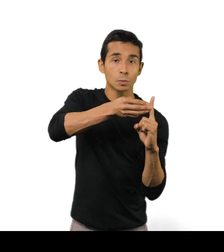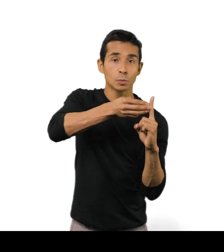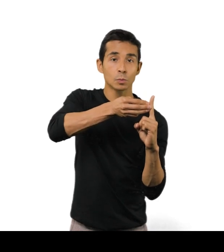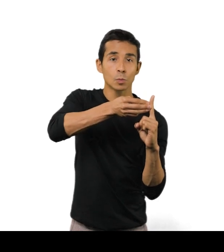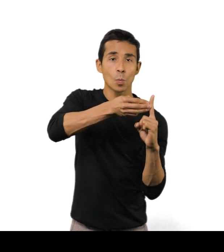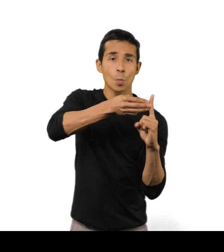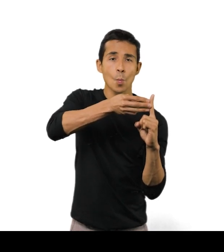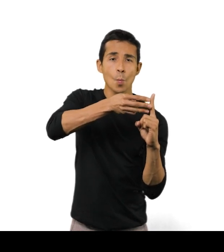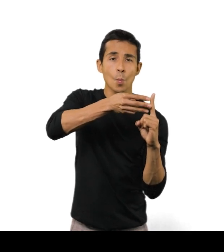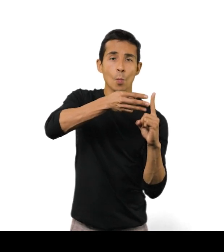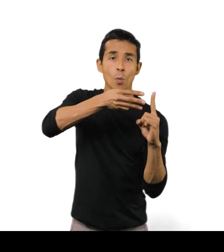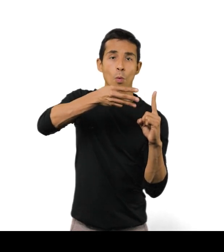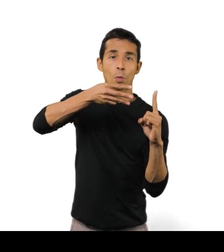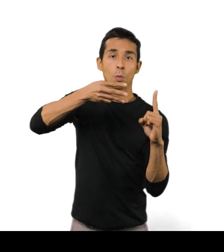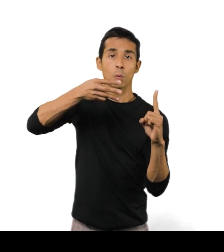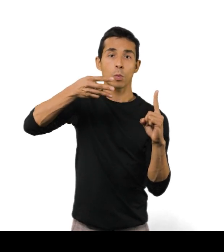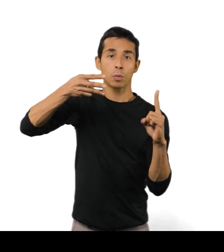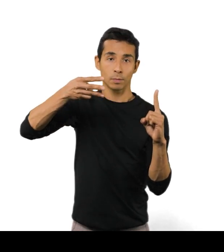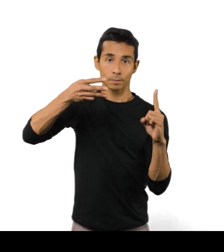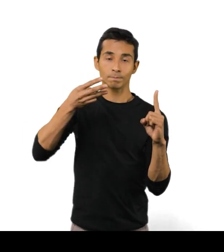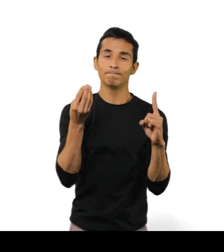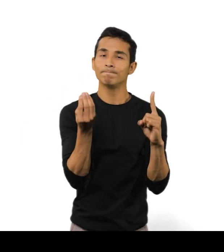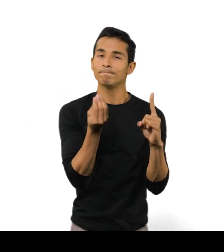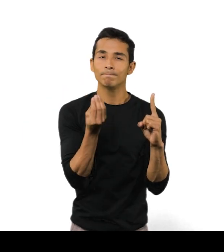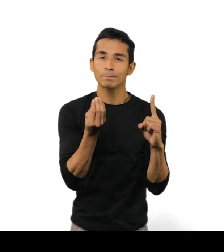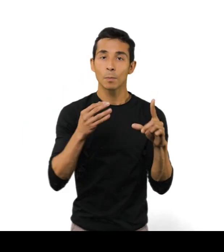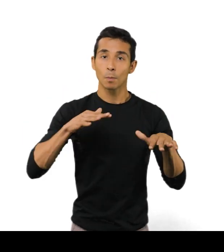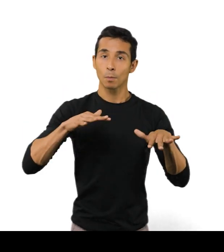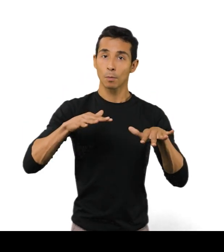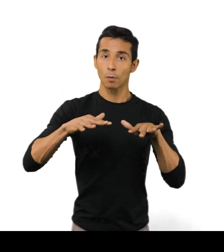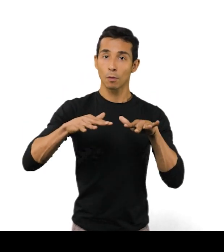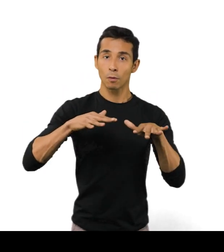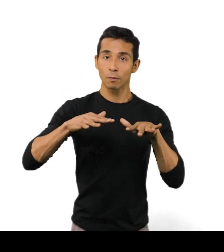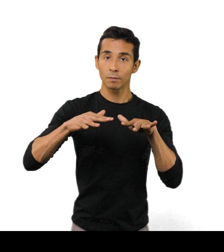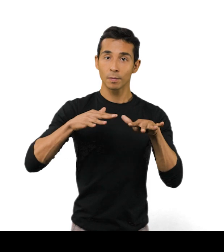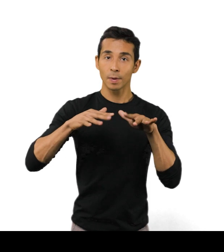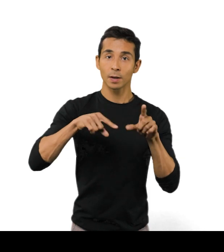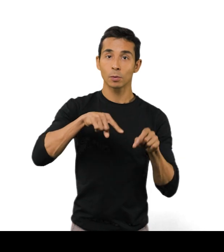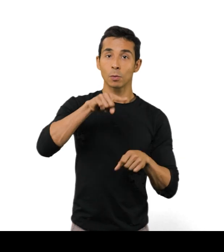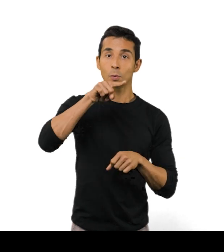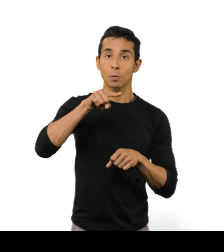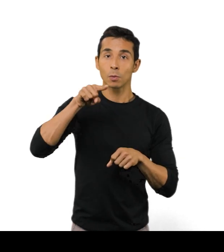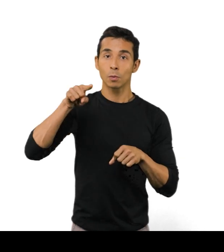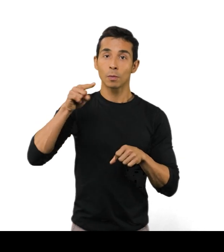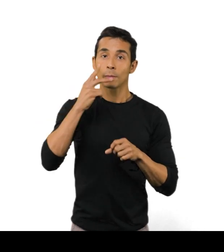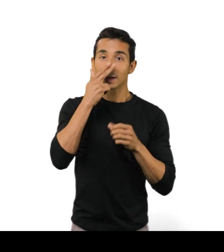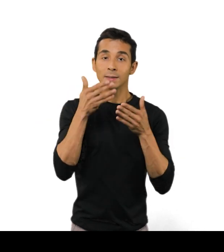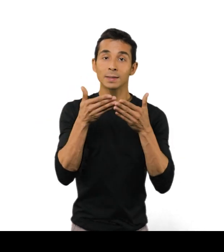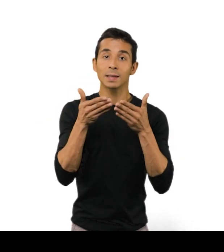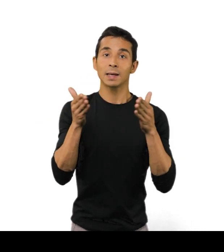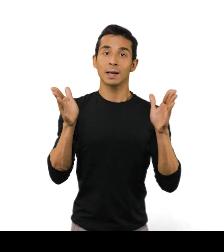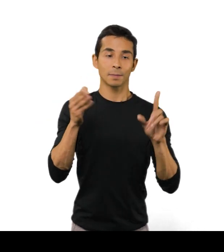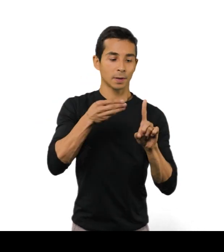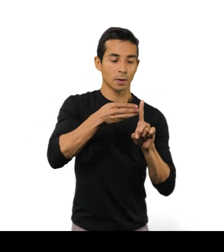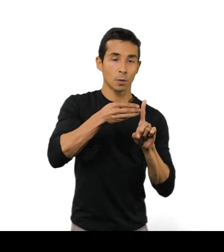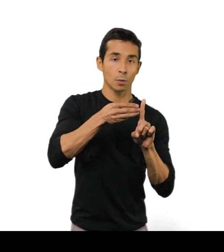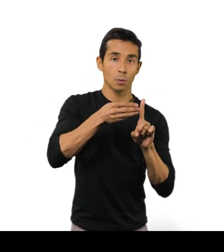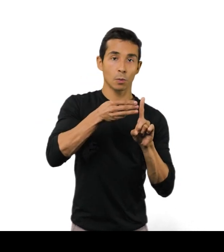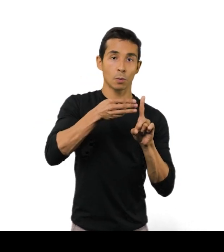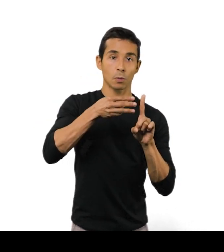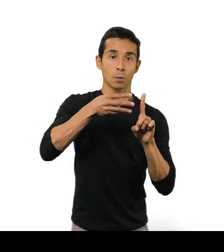outras 3 linhas de mesma espessura, que se dirigem à direita, em ondulações que as